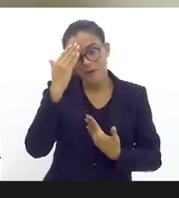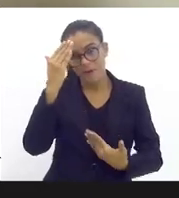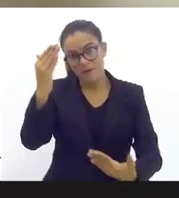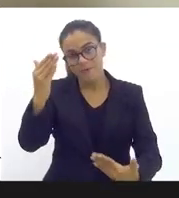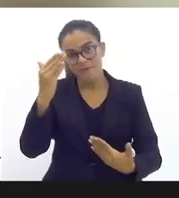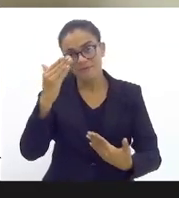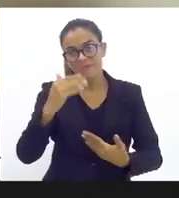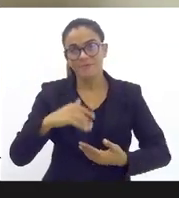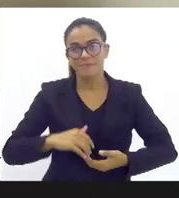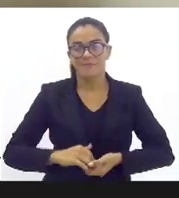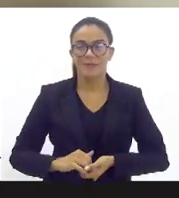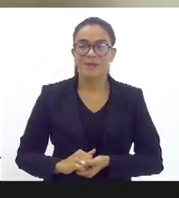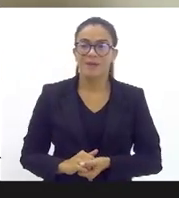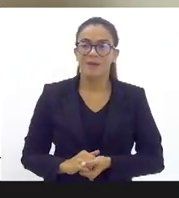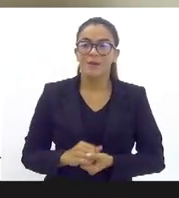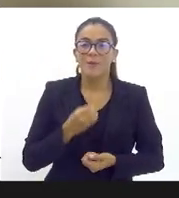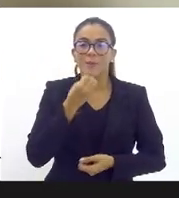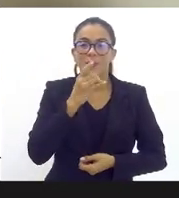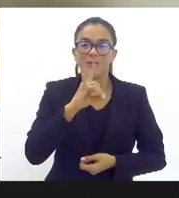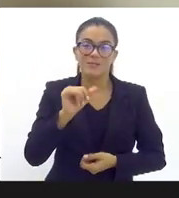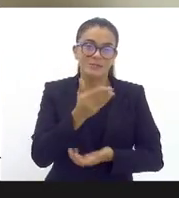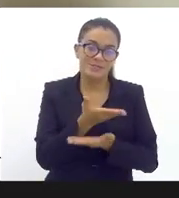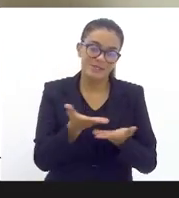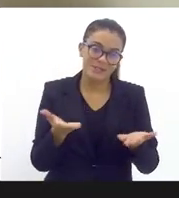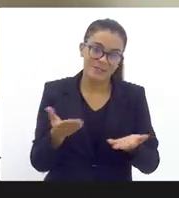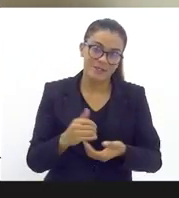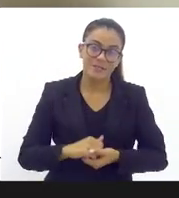obrigado, bom dia a todos.